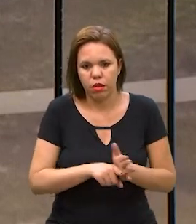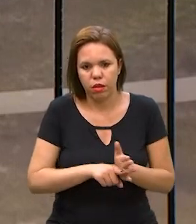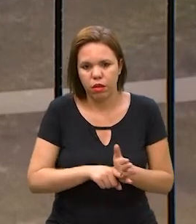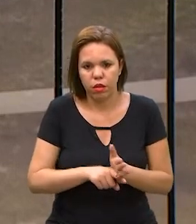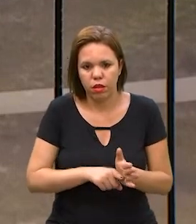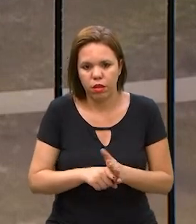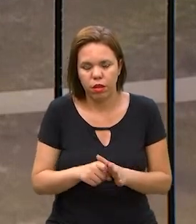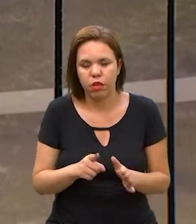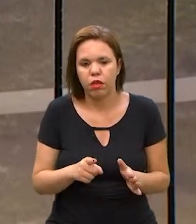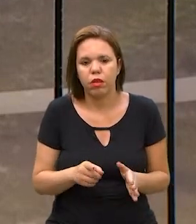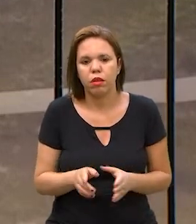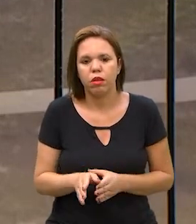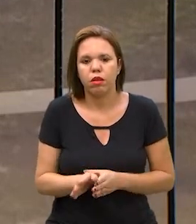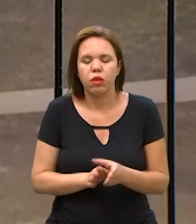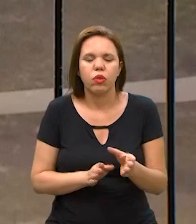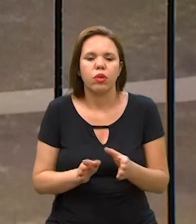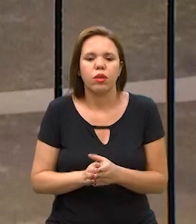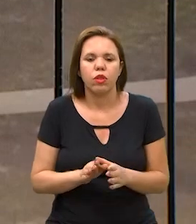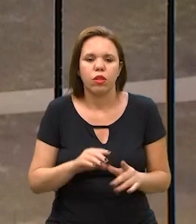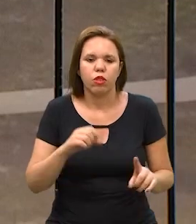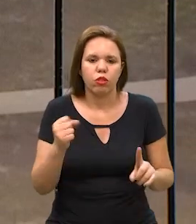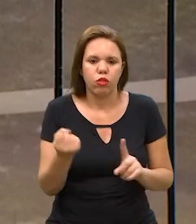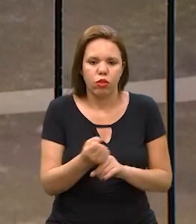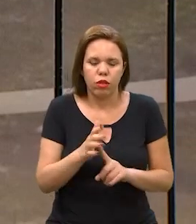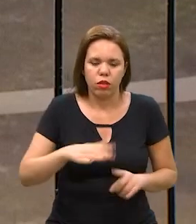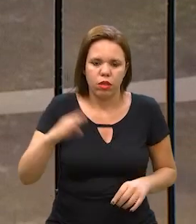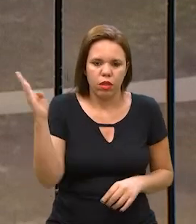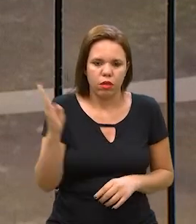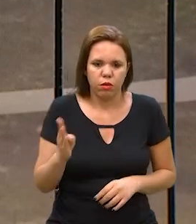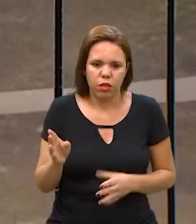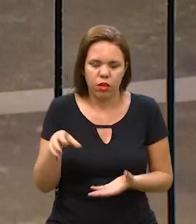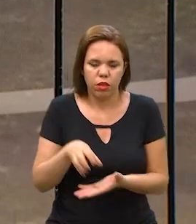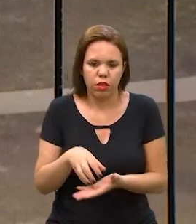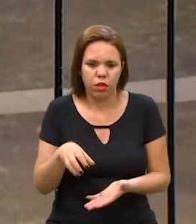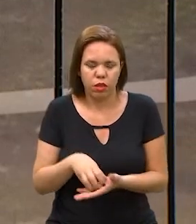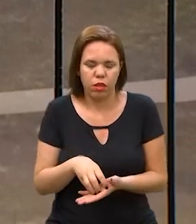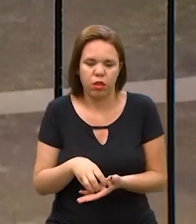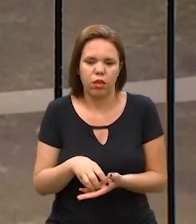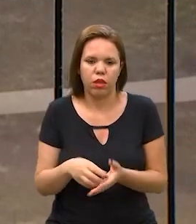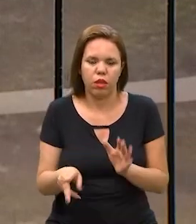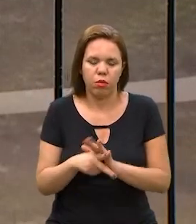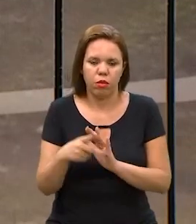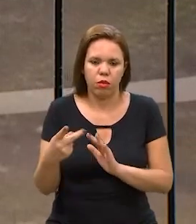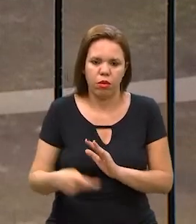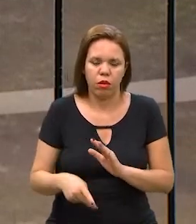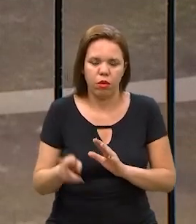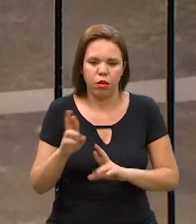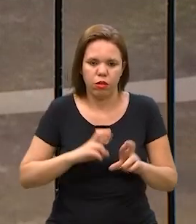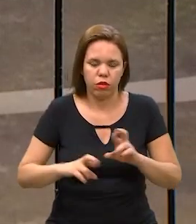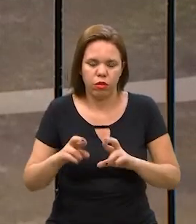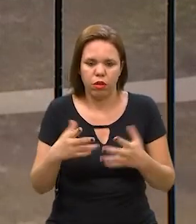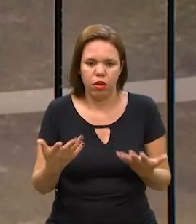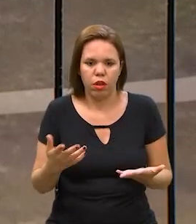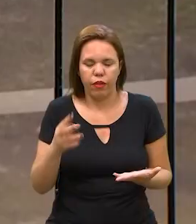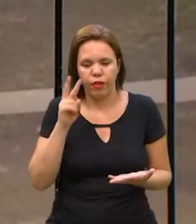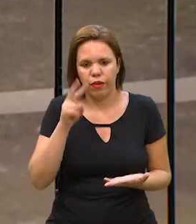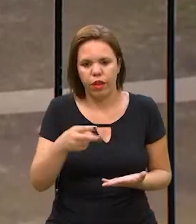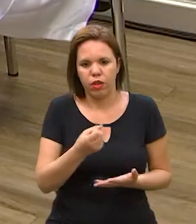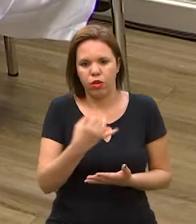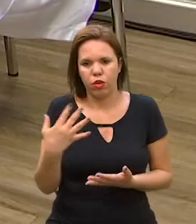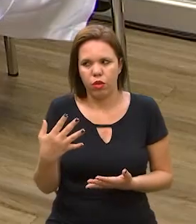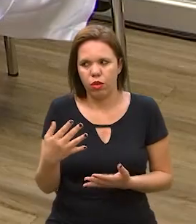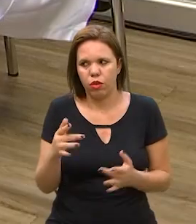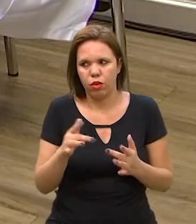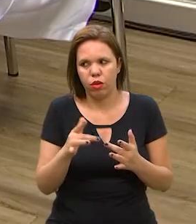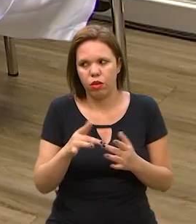Essa pesquisa foi encomendada pela Sociedade Brasileira, e a gente, ouvindo esses